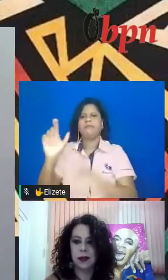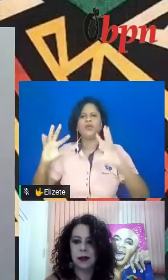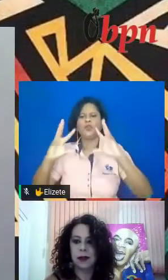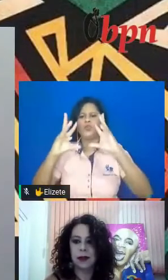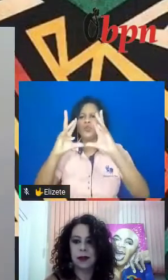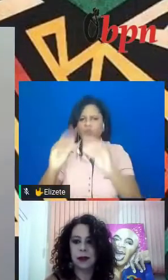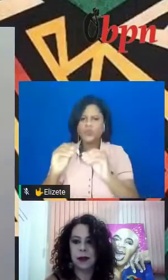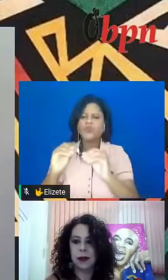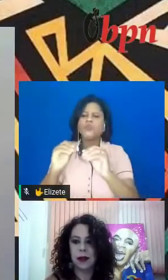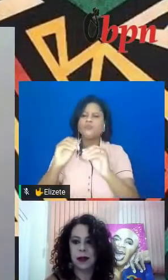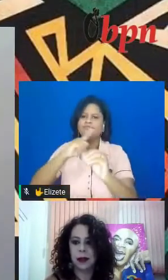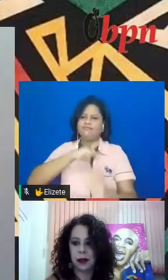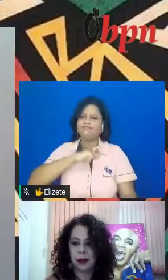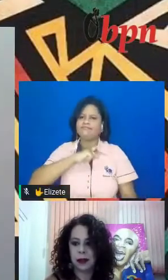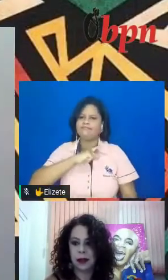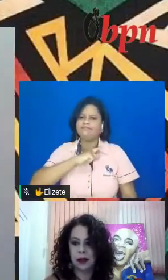procura